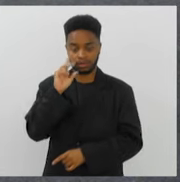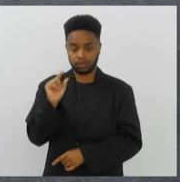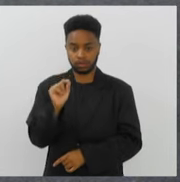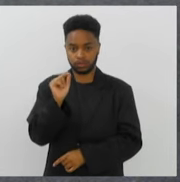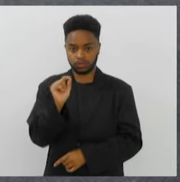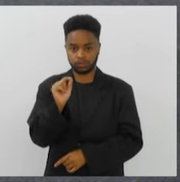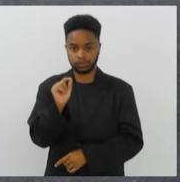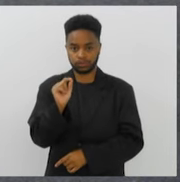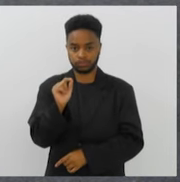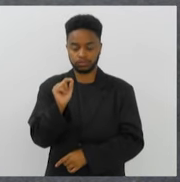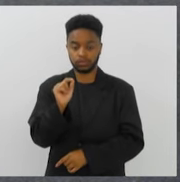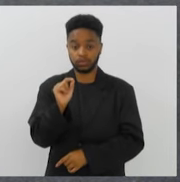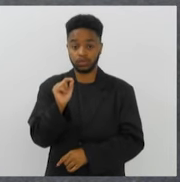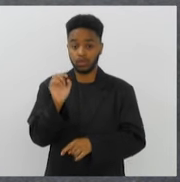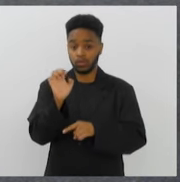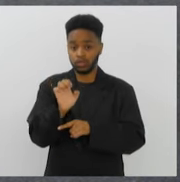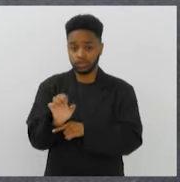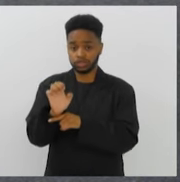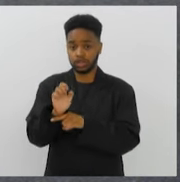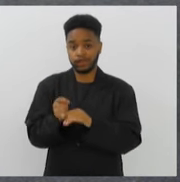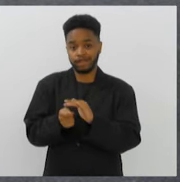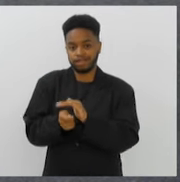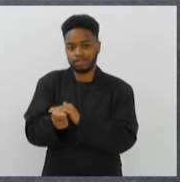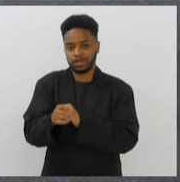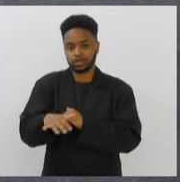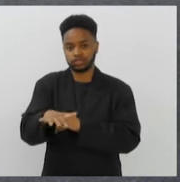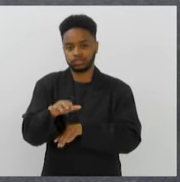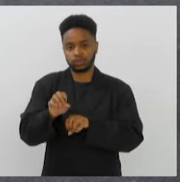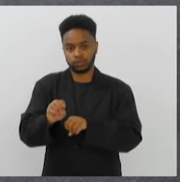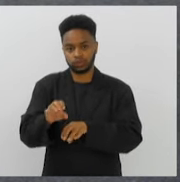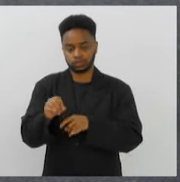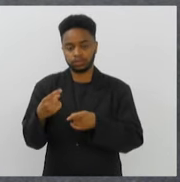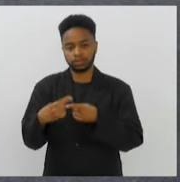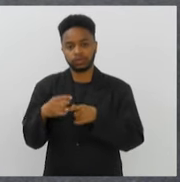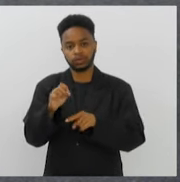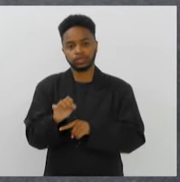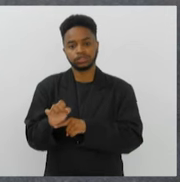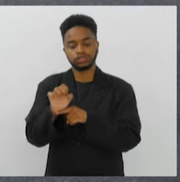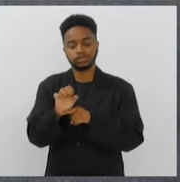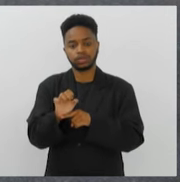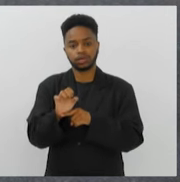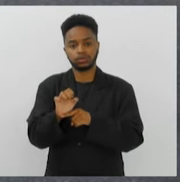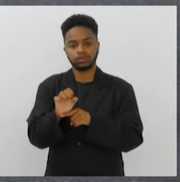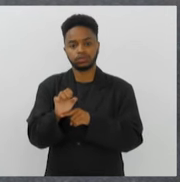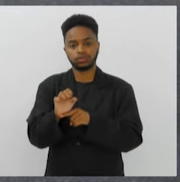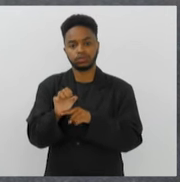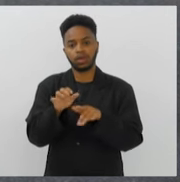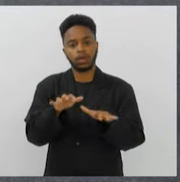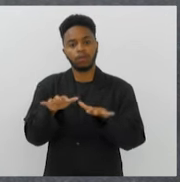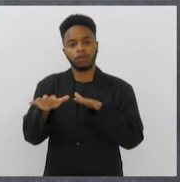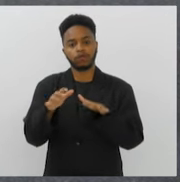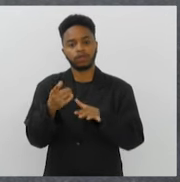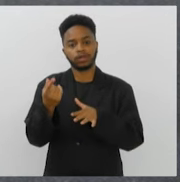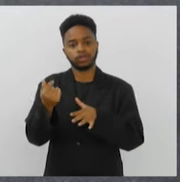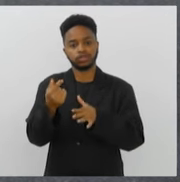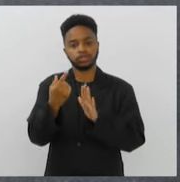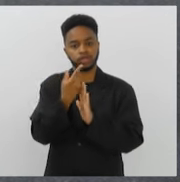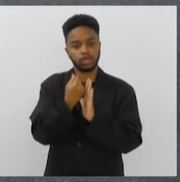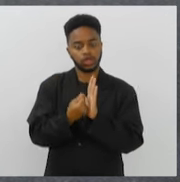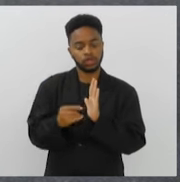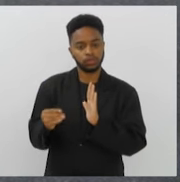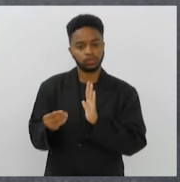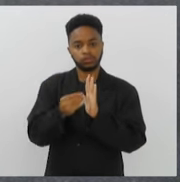que o Estado ele investe em educação. O Estado ele movimenta seus recursos